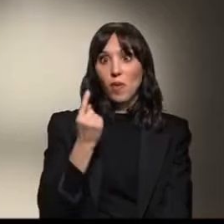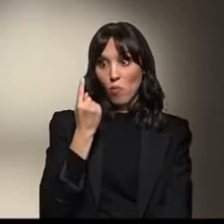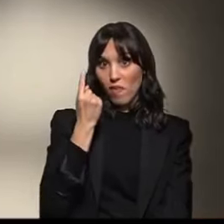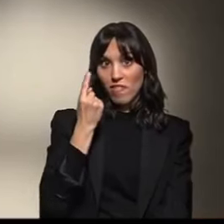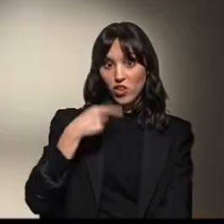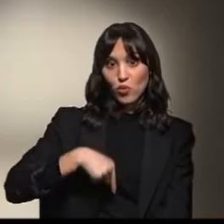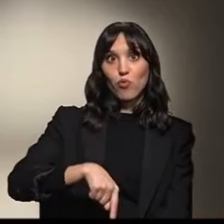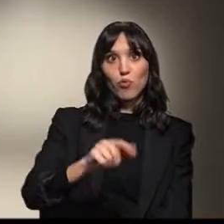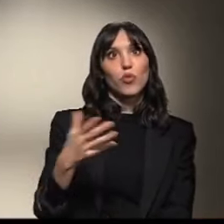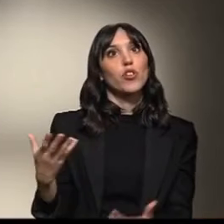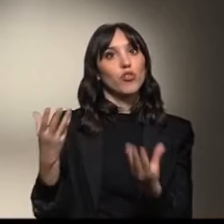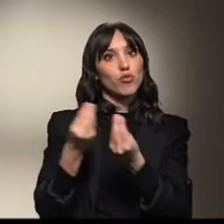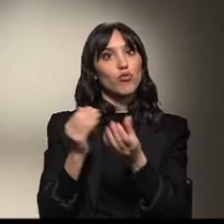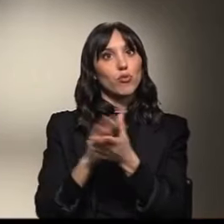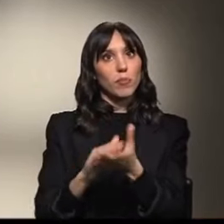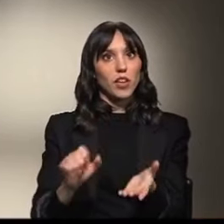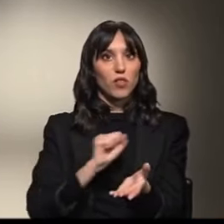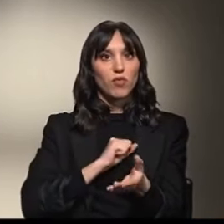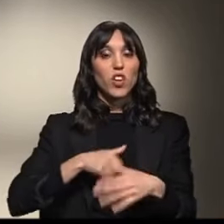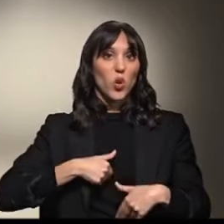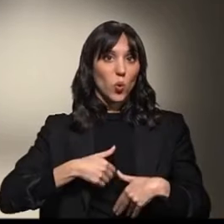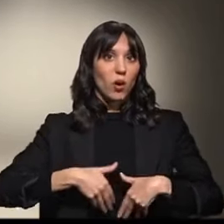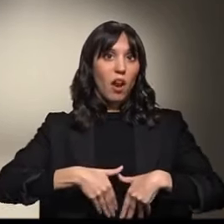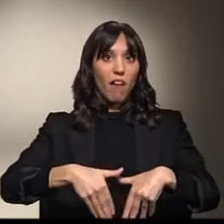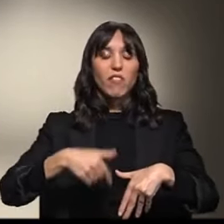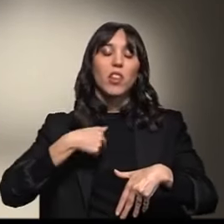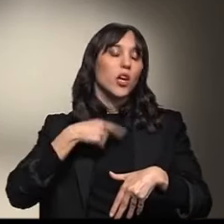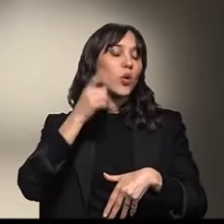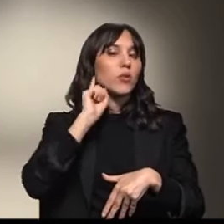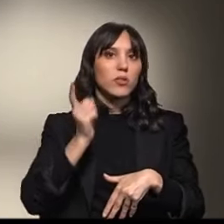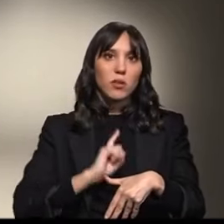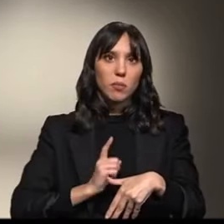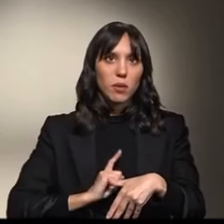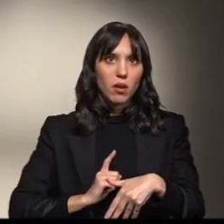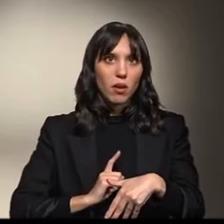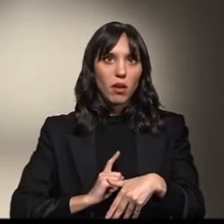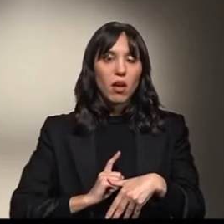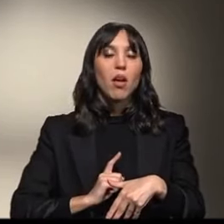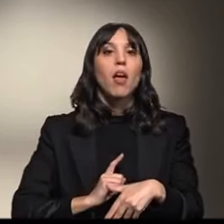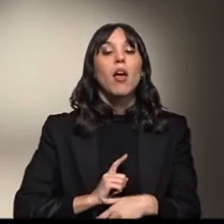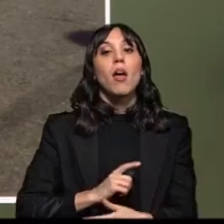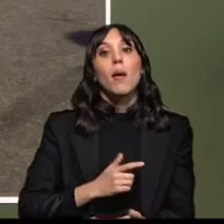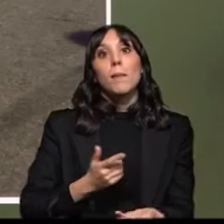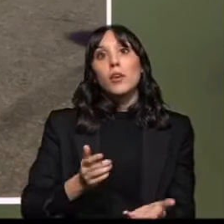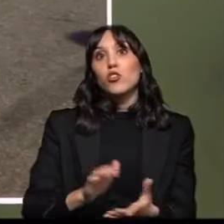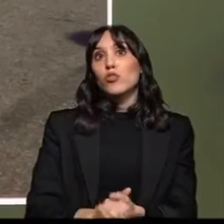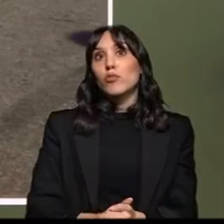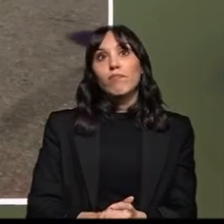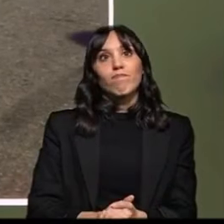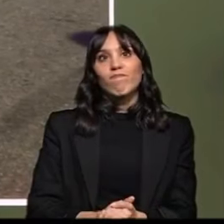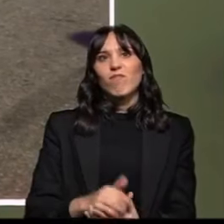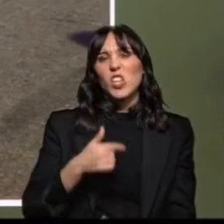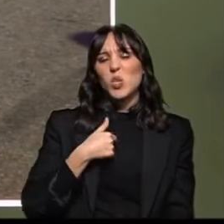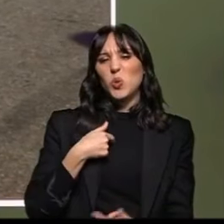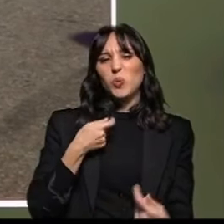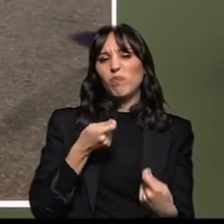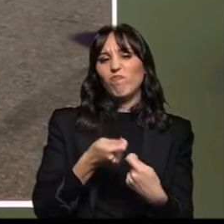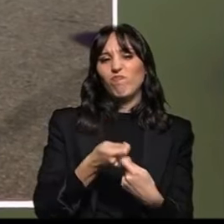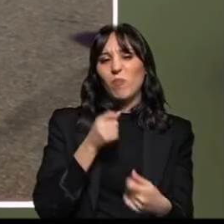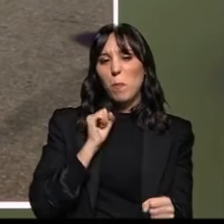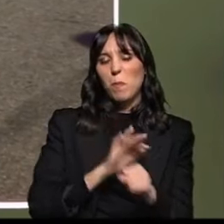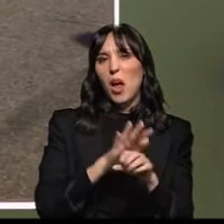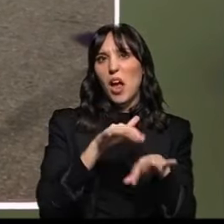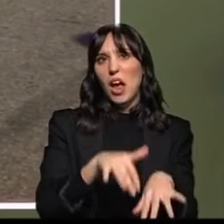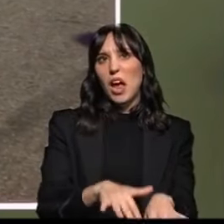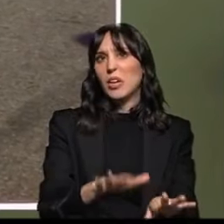Enjoou. Estava grávida sem saber. Oh, então? Mas nunca fui para o mar. No mar, se